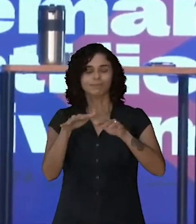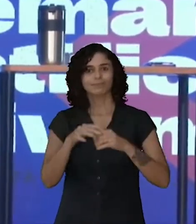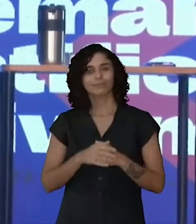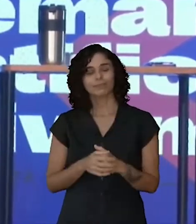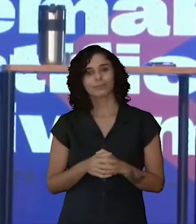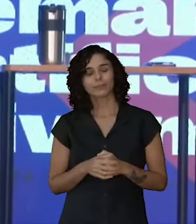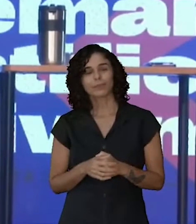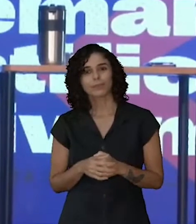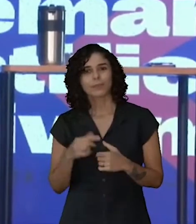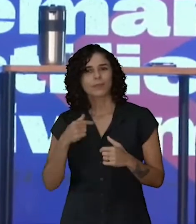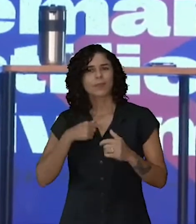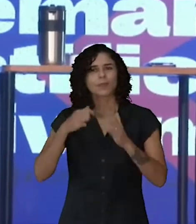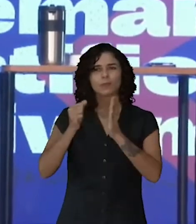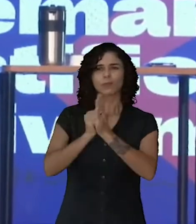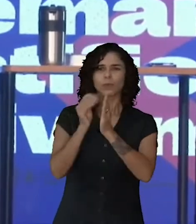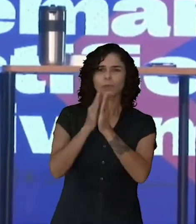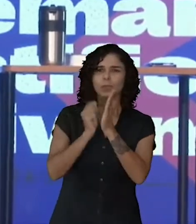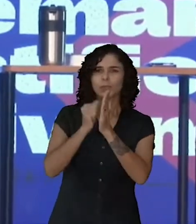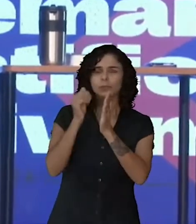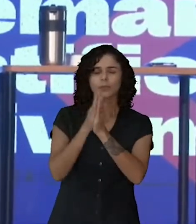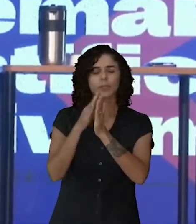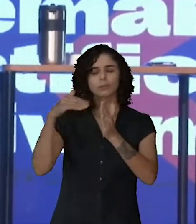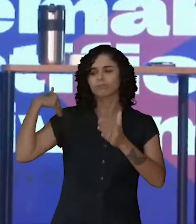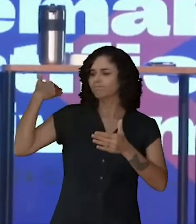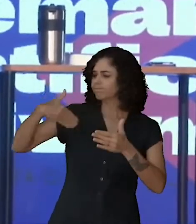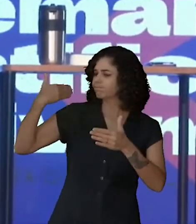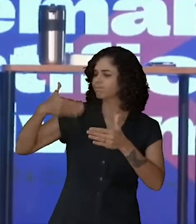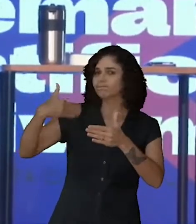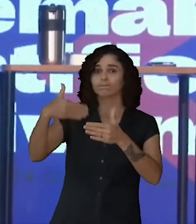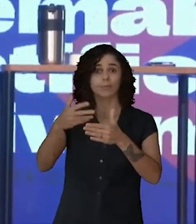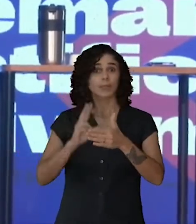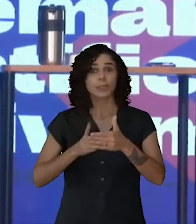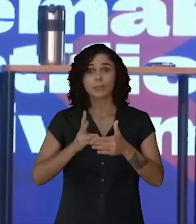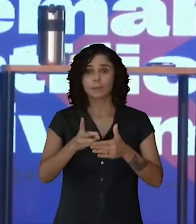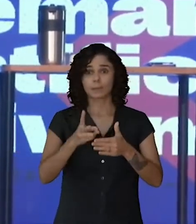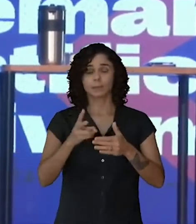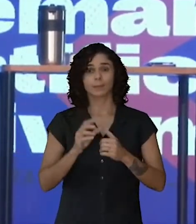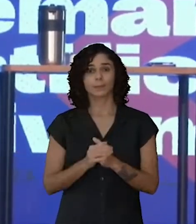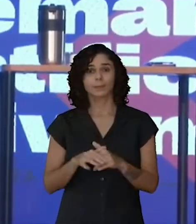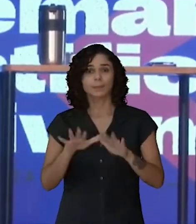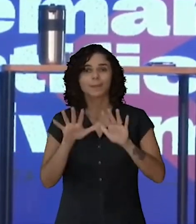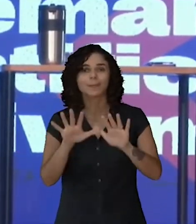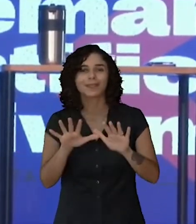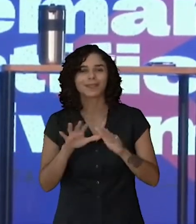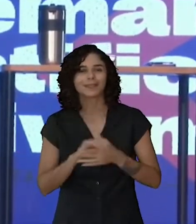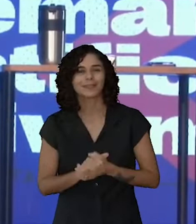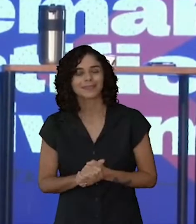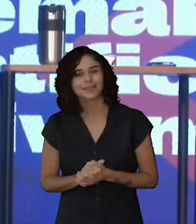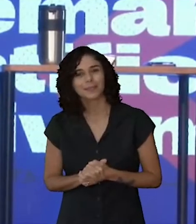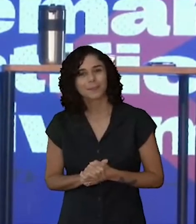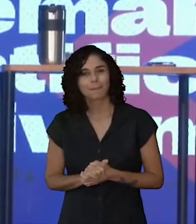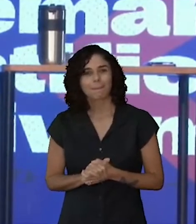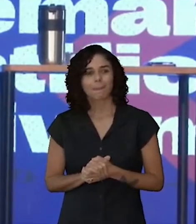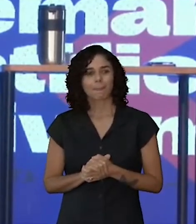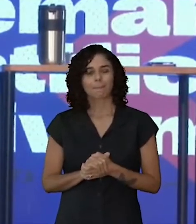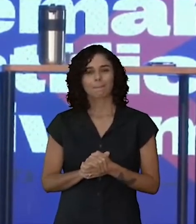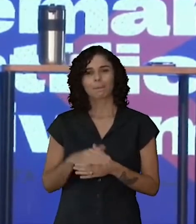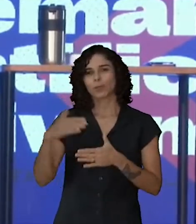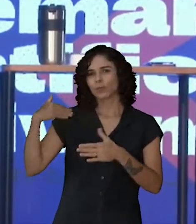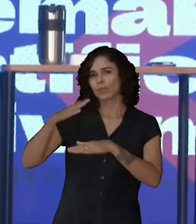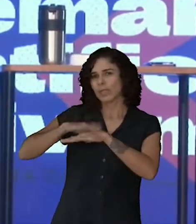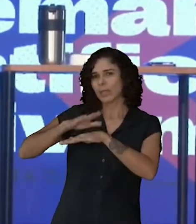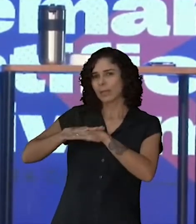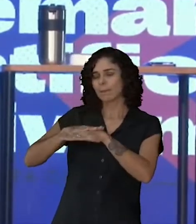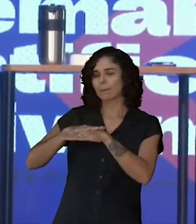E eu venho orando por isso desde que cheguei. Mas, nos últimos tempos, depois